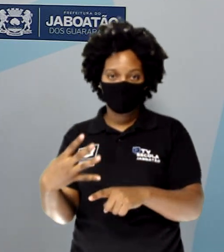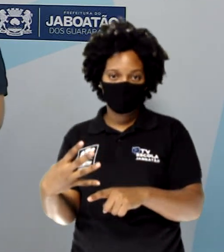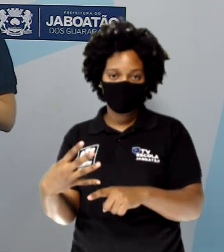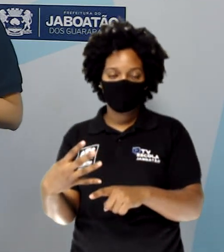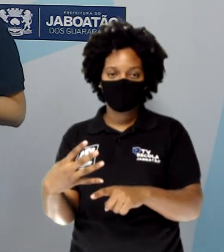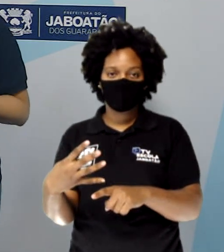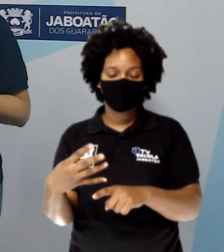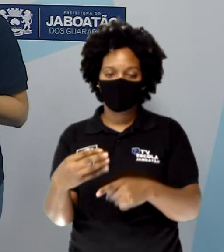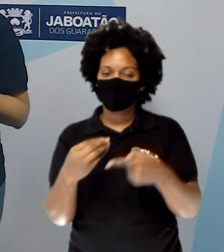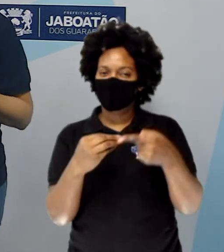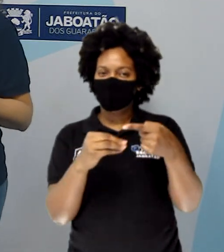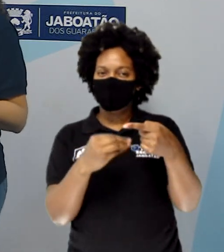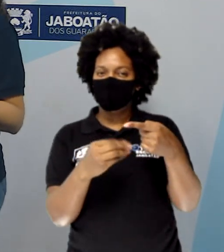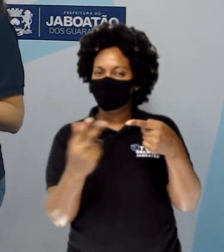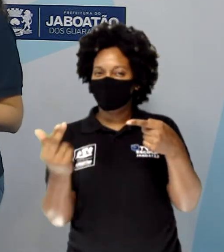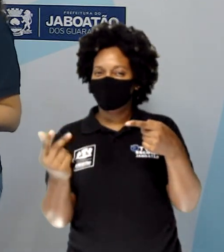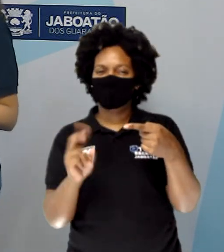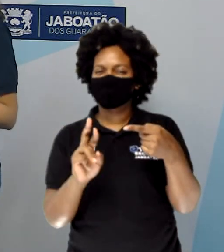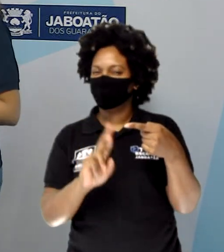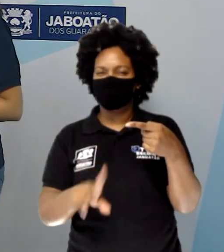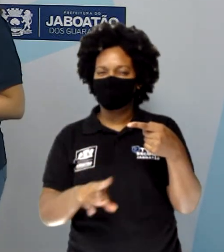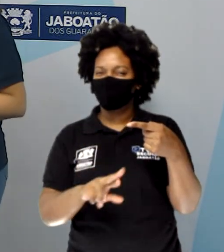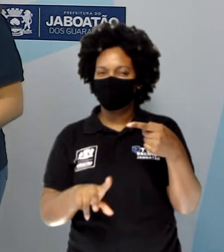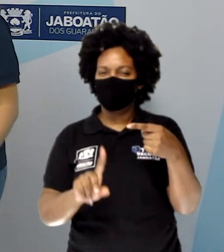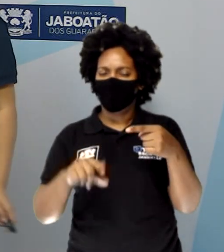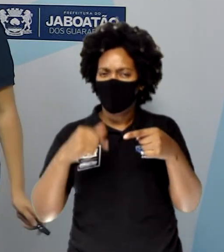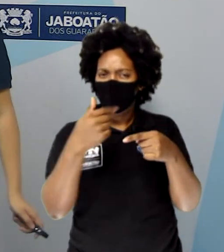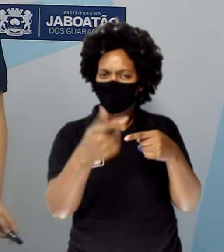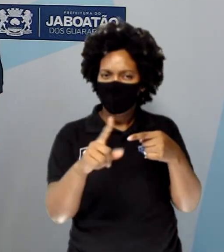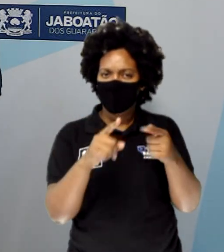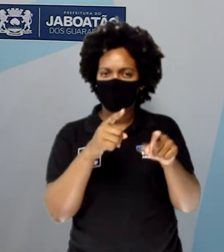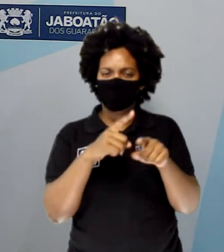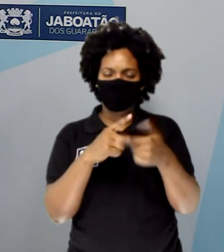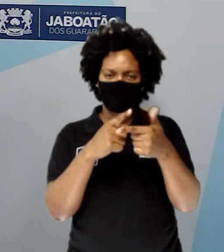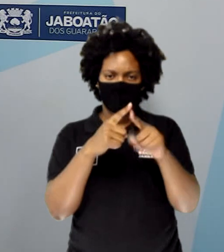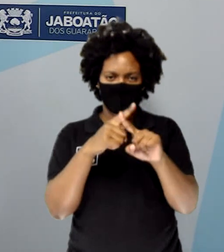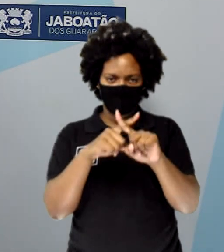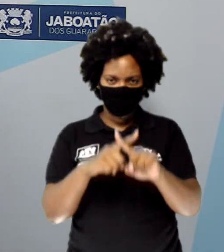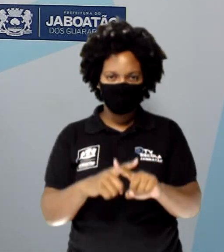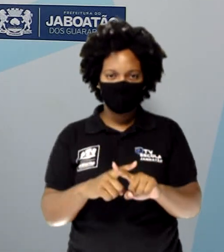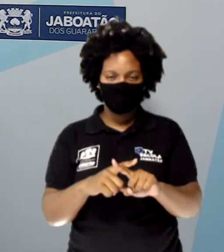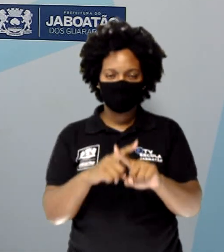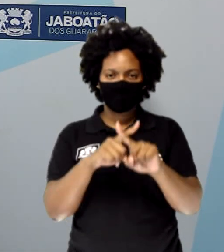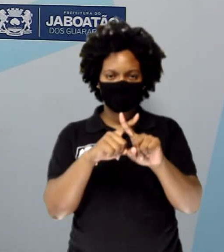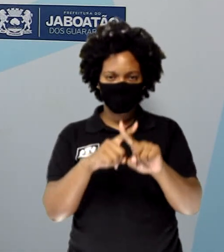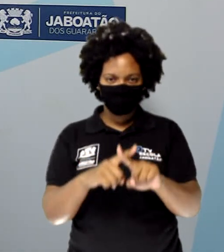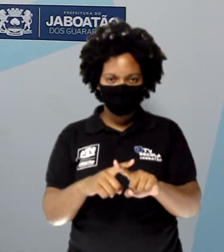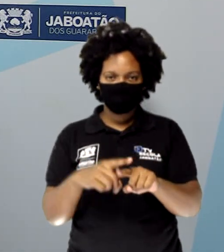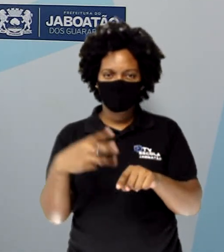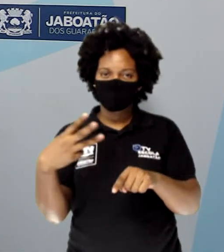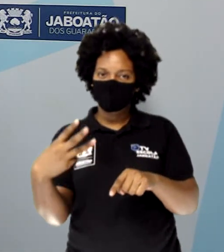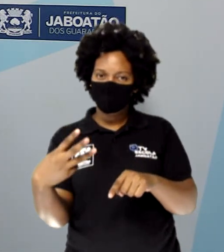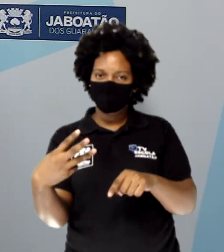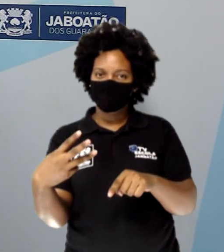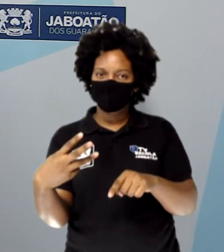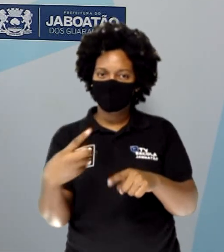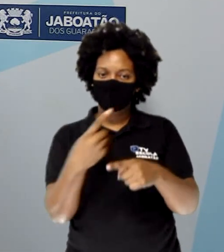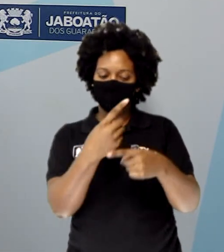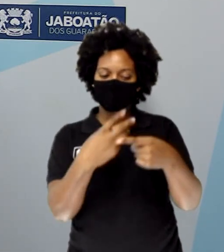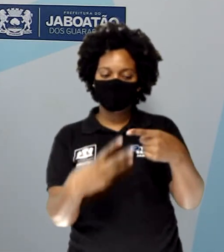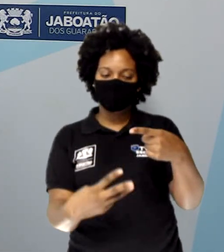tenho denominadores idênticos, né? Vamos para a próxima multiplicação, ó. Multiplicação por 3, 1/3